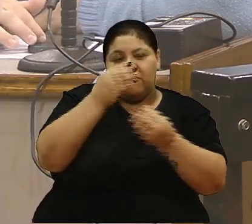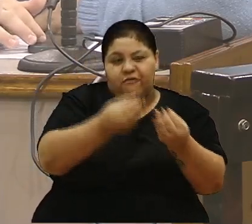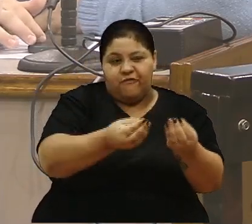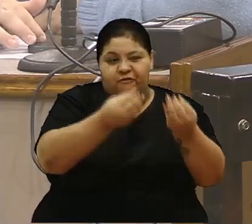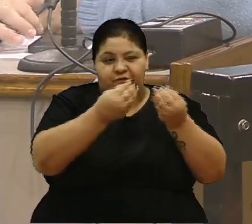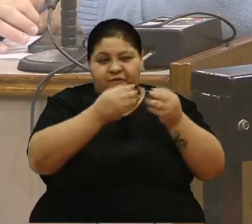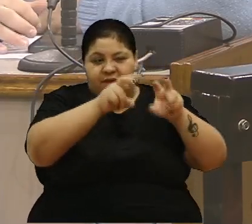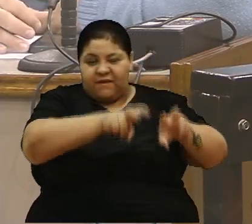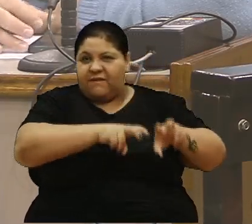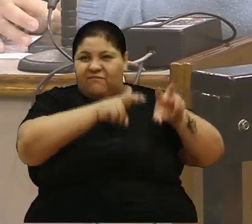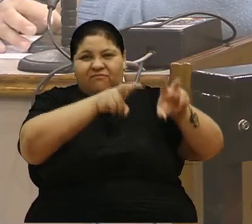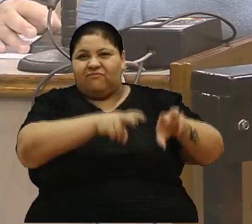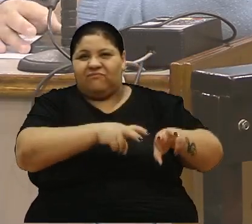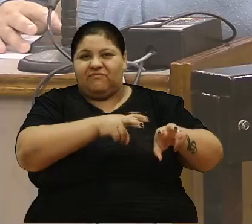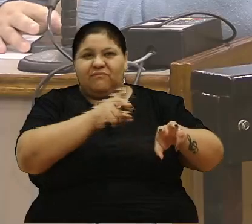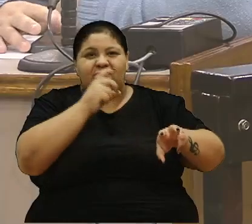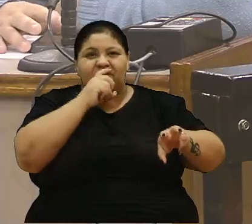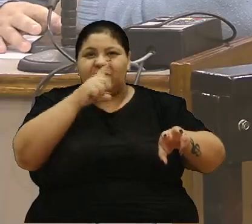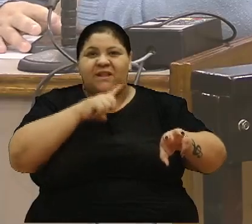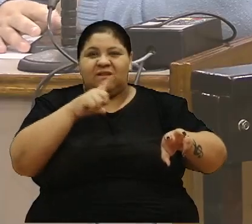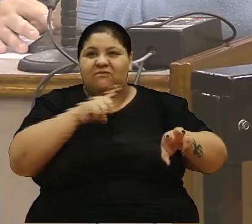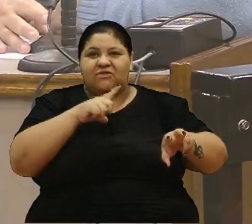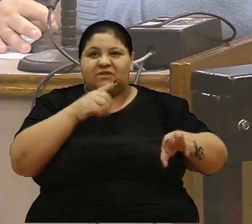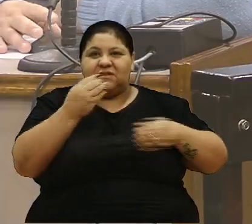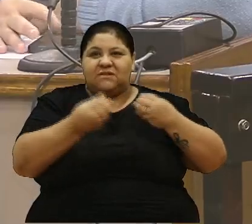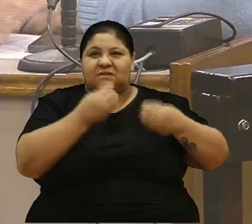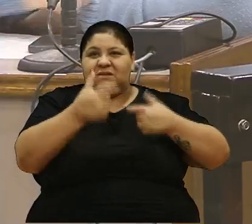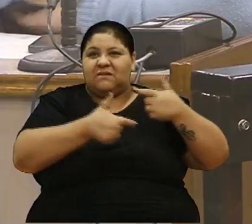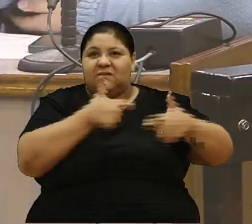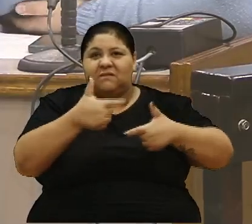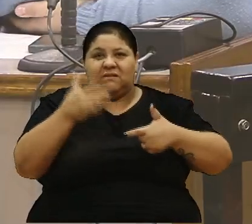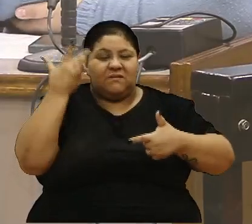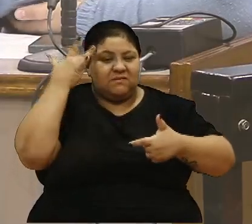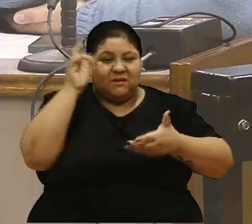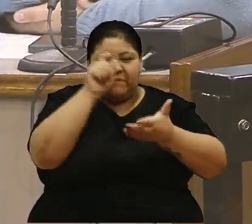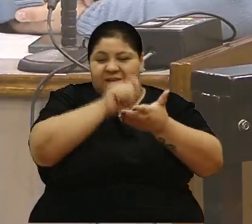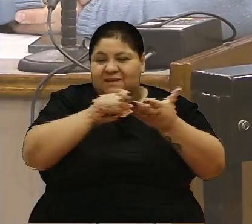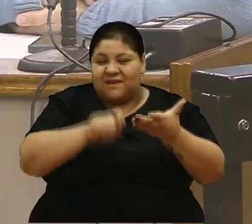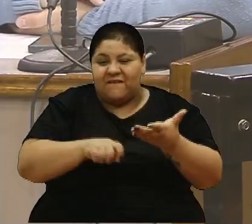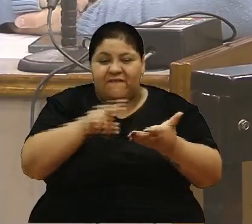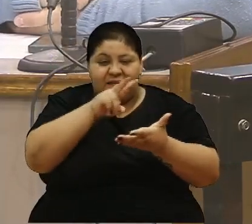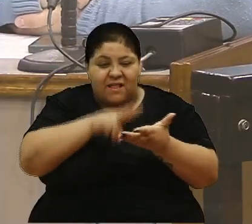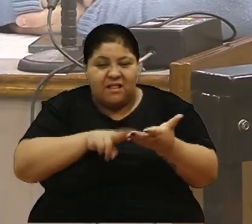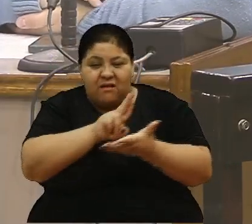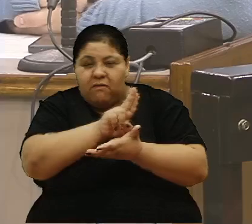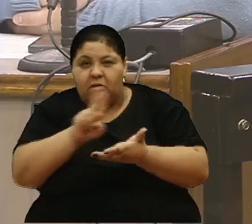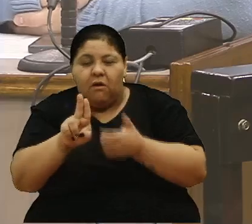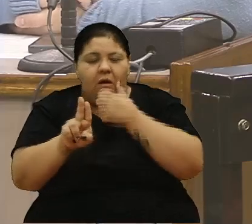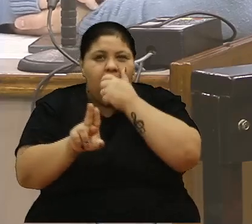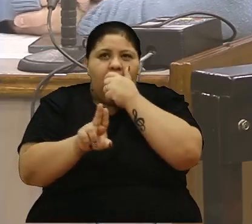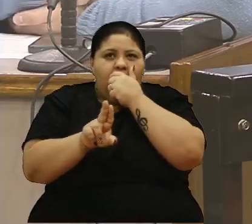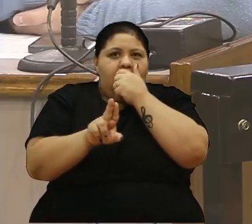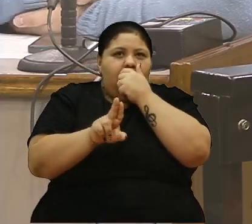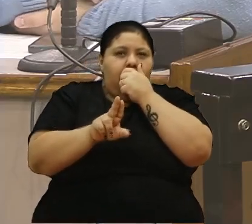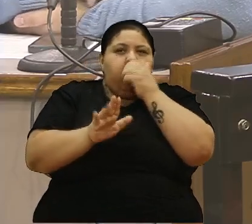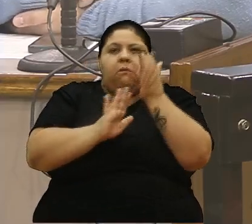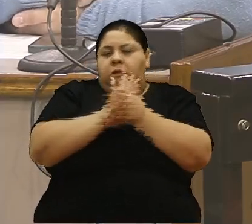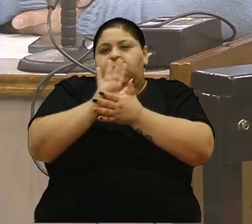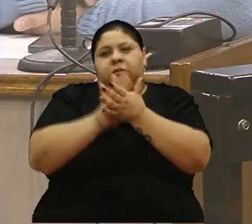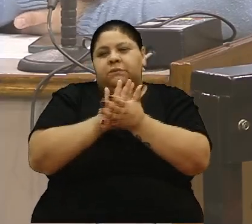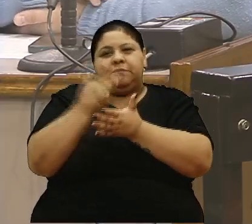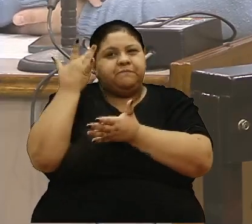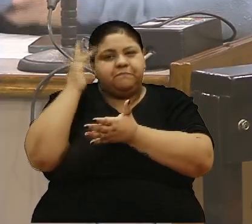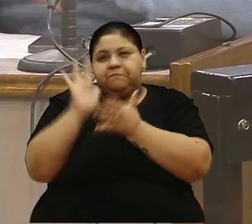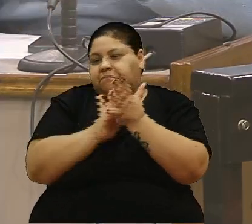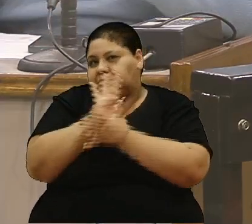da roça, e meu pai não tinha instrução para trabalhar, não sabia nem escrever, ler o nome, escrever o seu nome, não sabia ler, não sabia pegar um